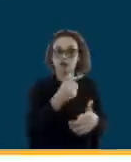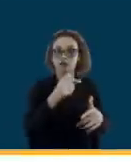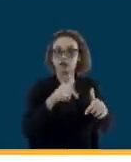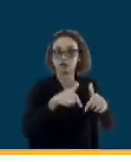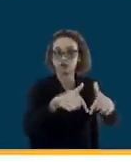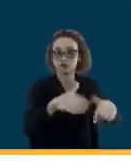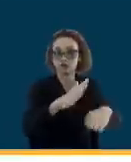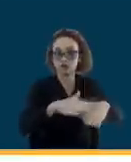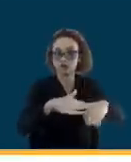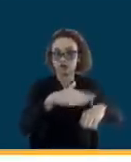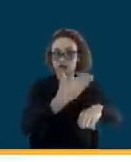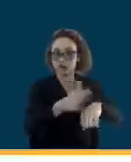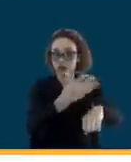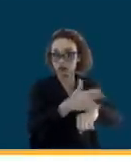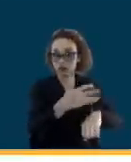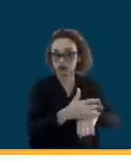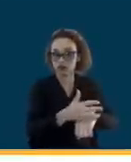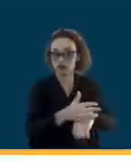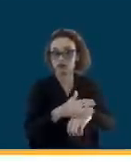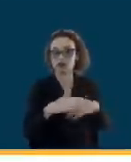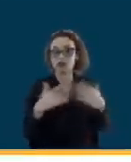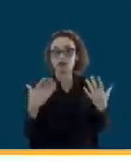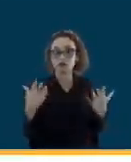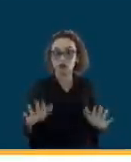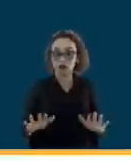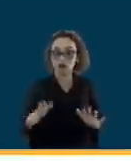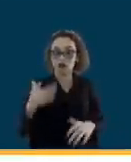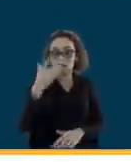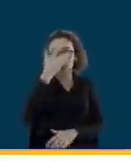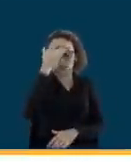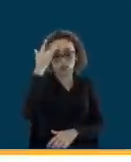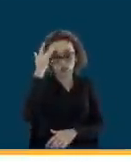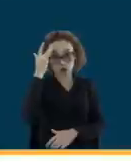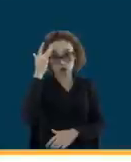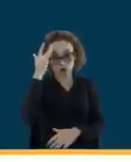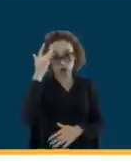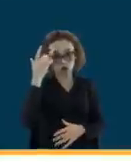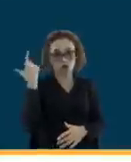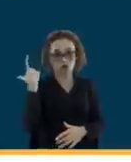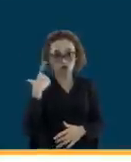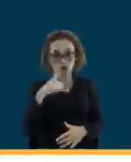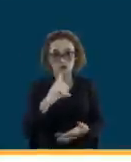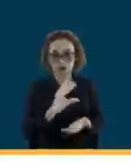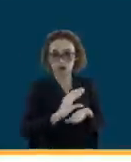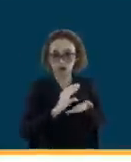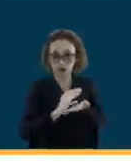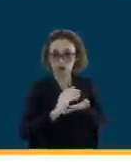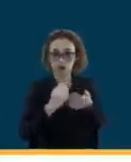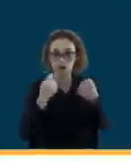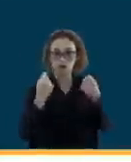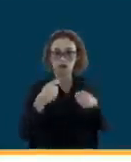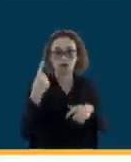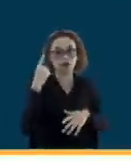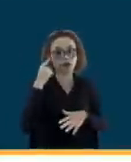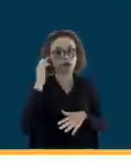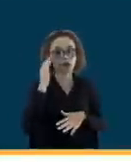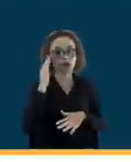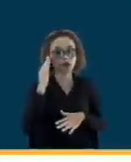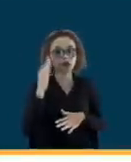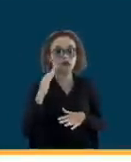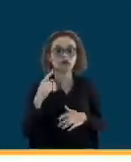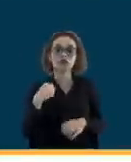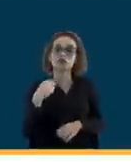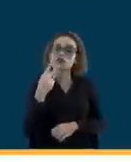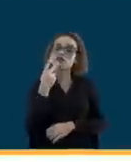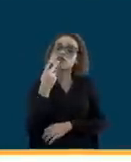ter essa possibilidade. Queria dizer também uma outra coisa aqui, falando, ouvindo,